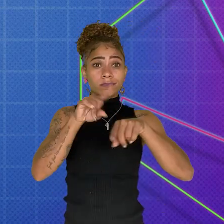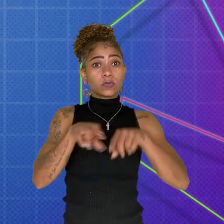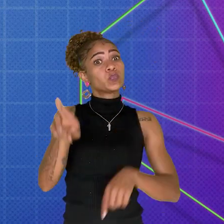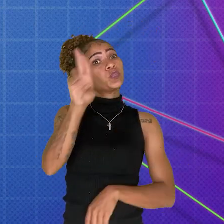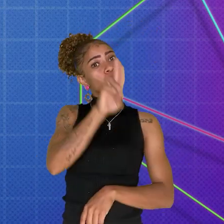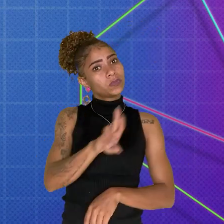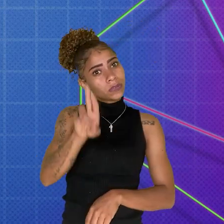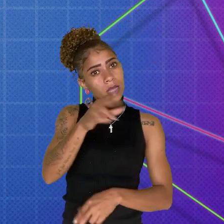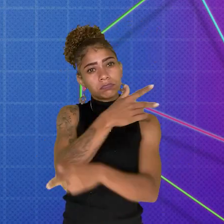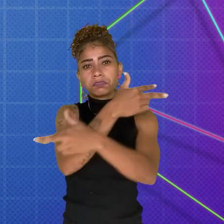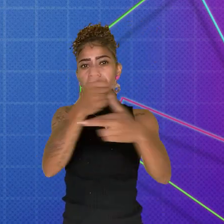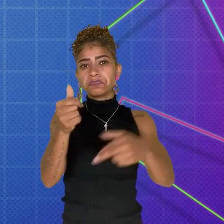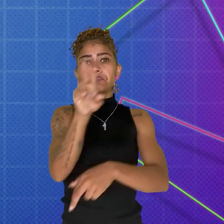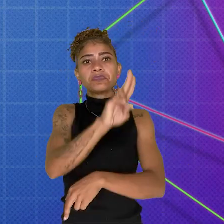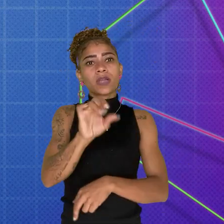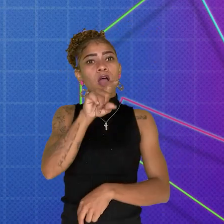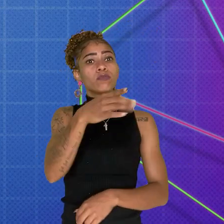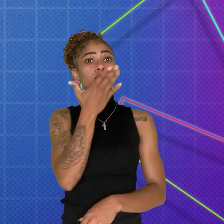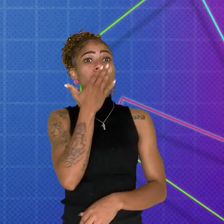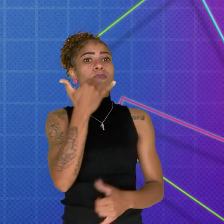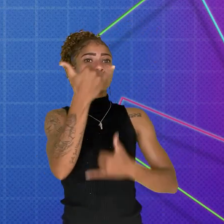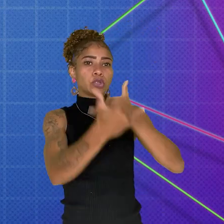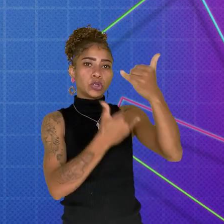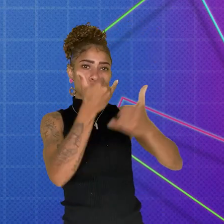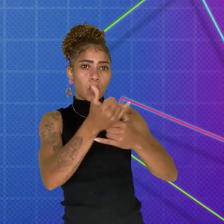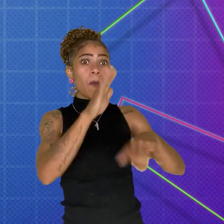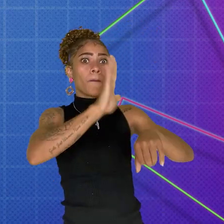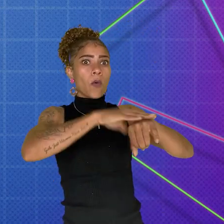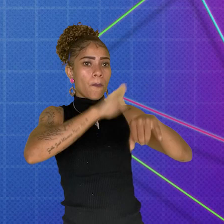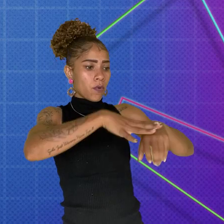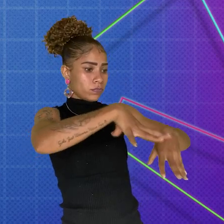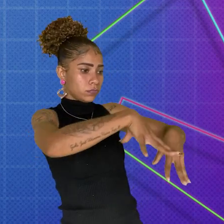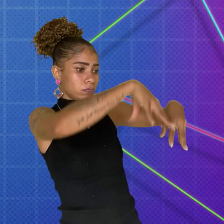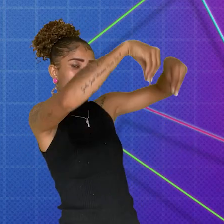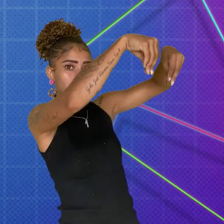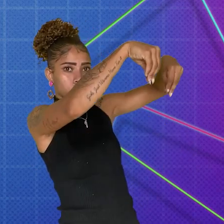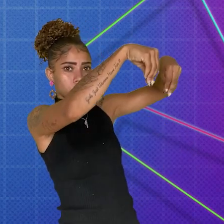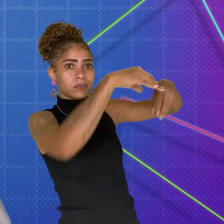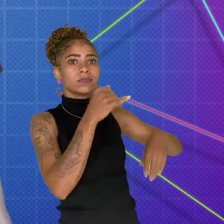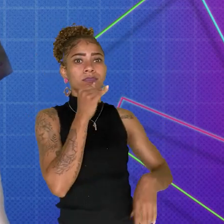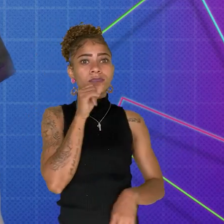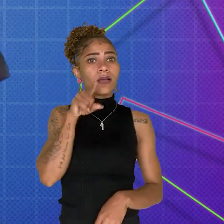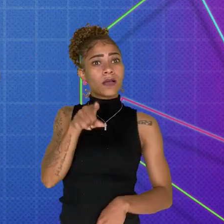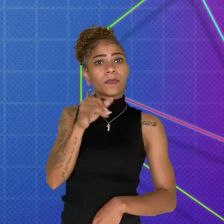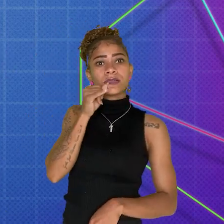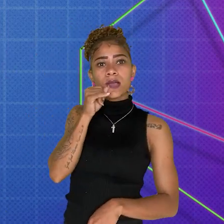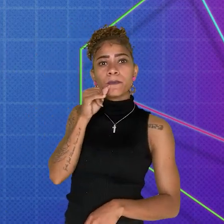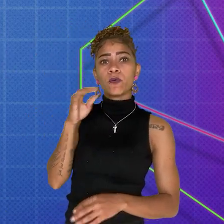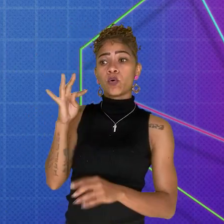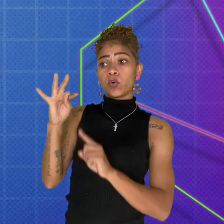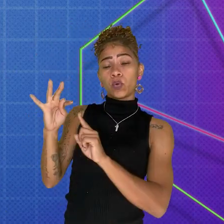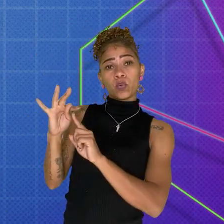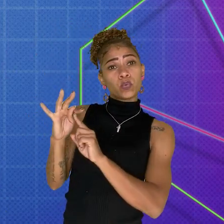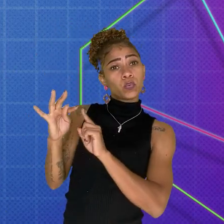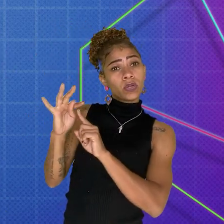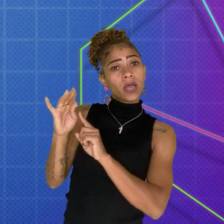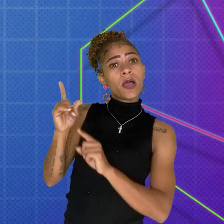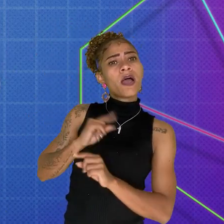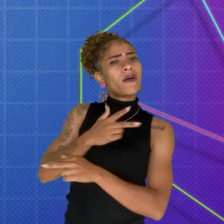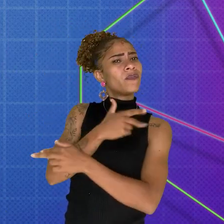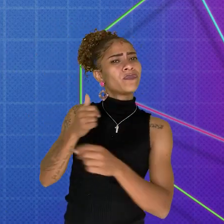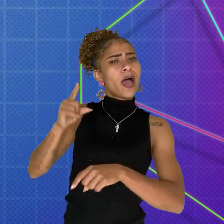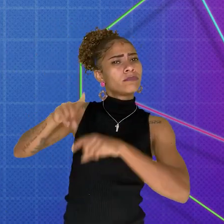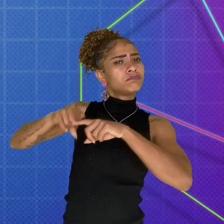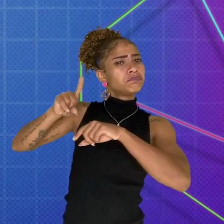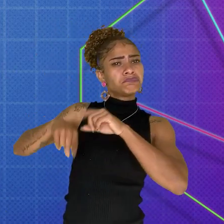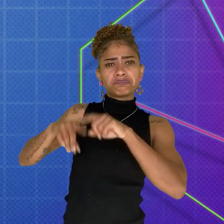instrumentos musicais que podem ser usados em uma trilha sonora para jogos medievais. Uma trilha sonora para jogos futuristas pode incluir vários